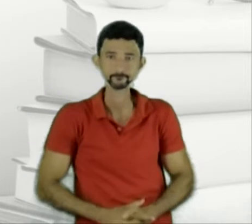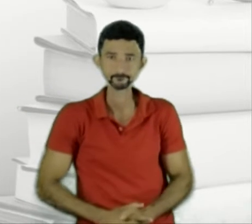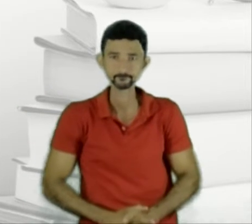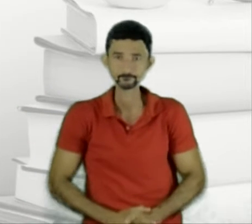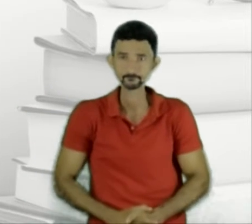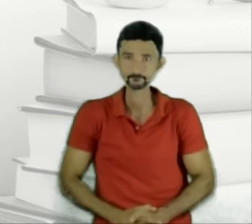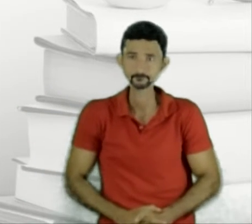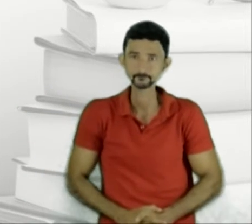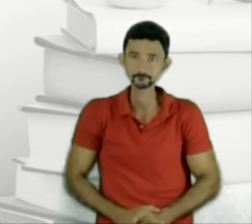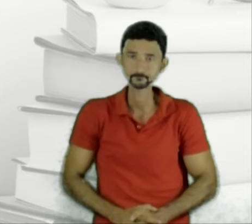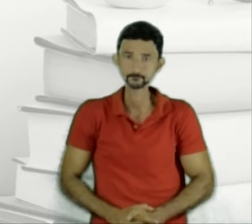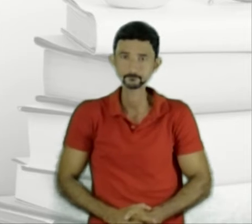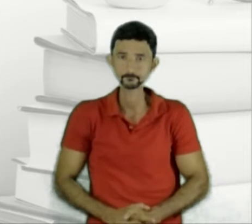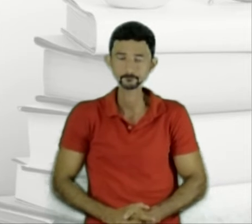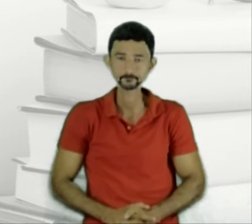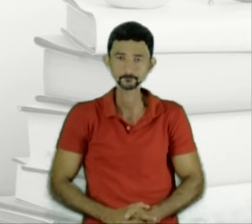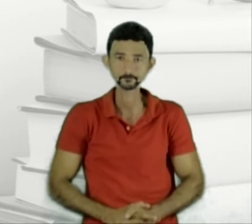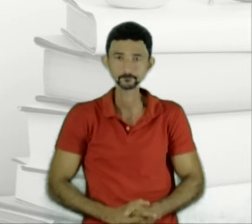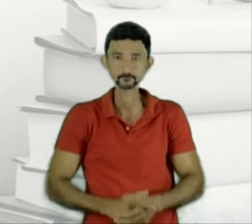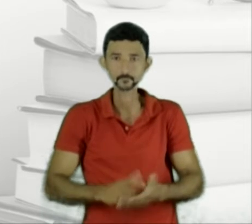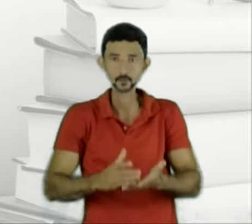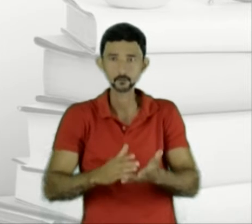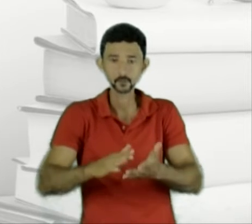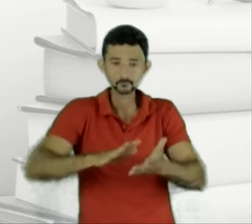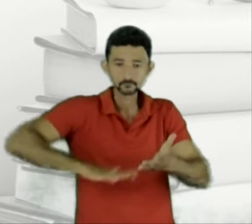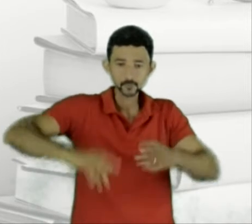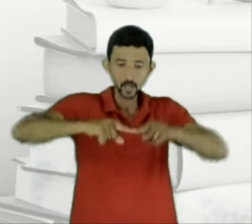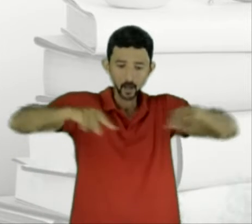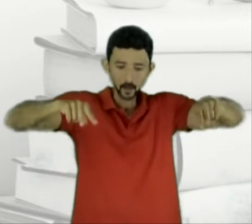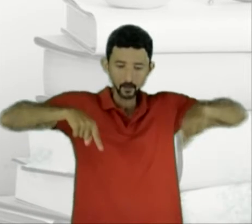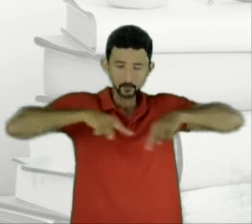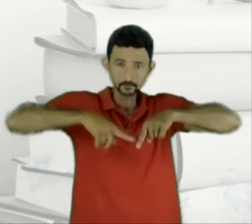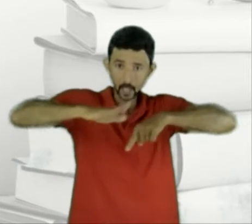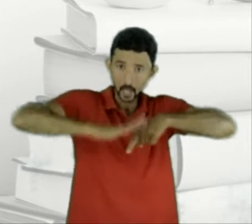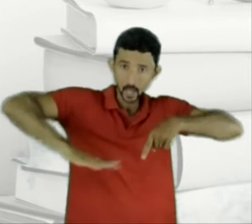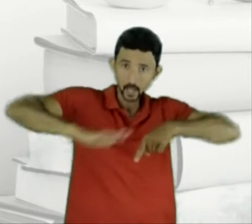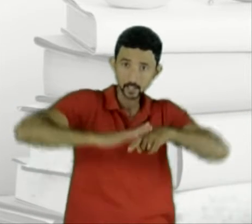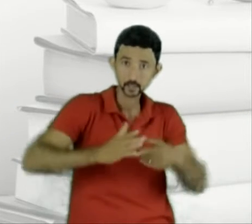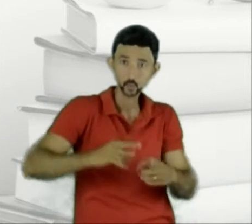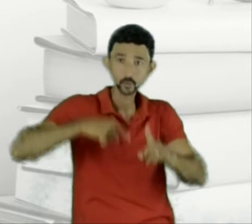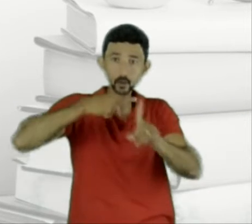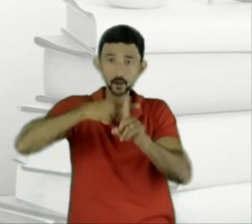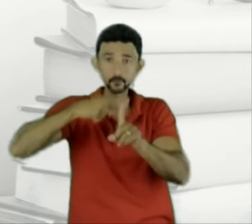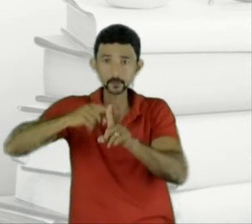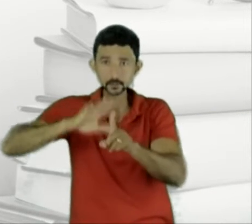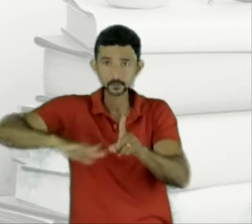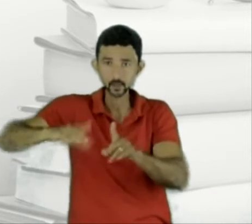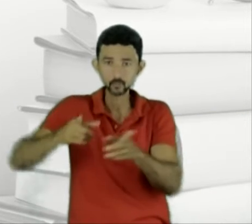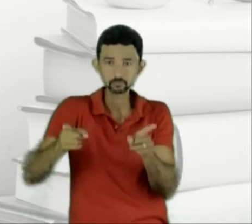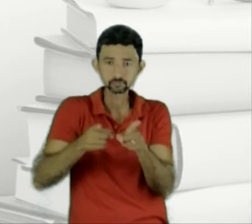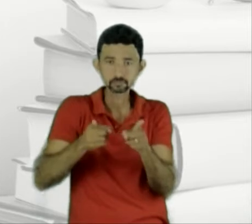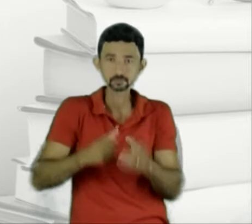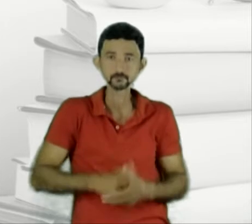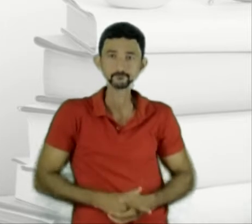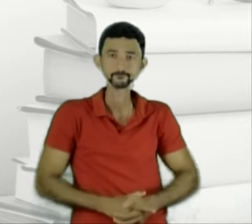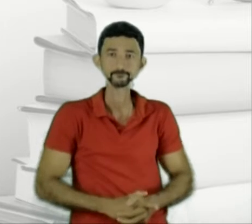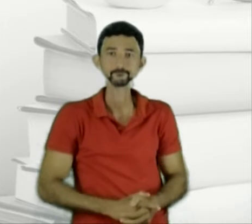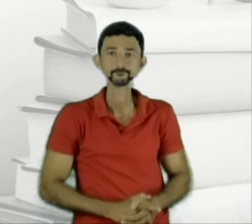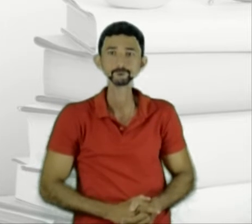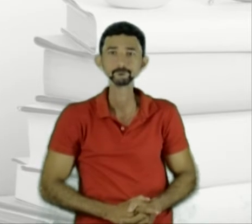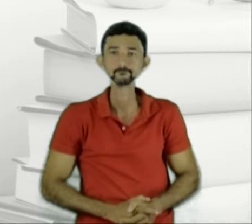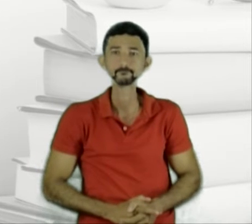vezes x. E aí, para eu ter a área da figura toda, eu faço a adição das áreas menores. Ou